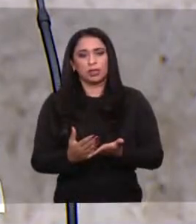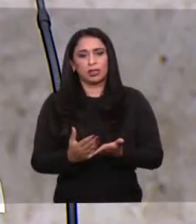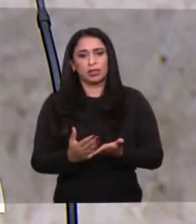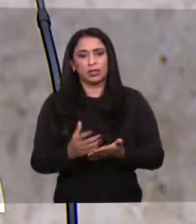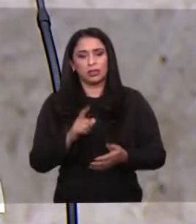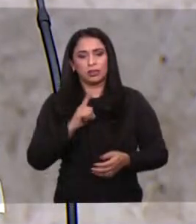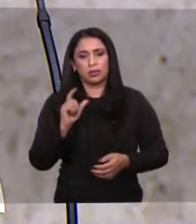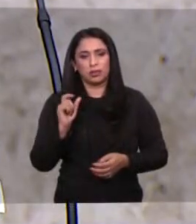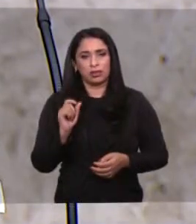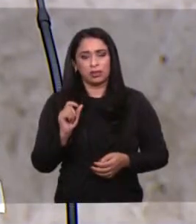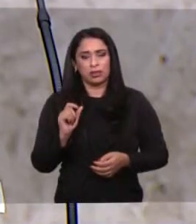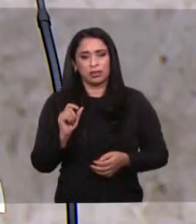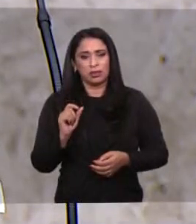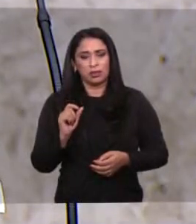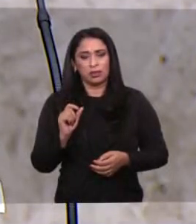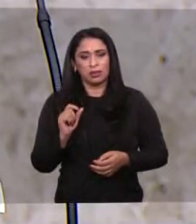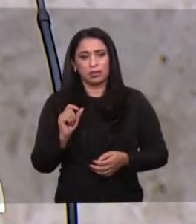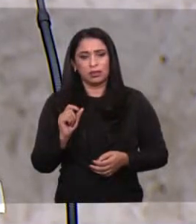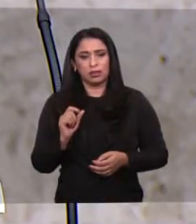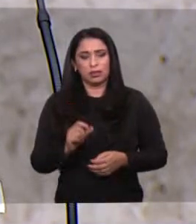orais.